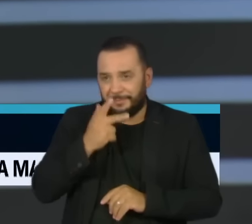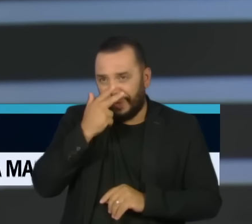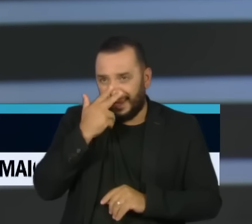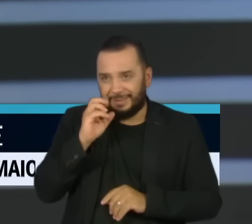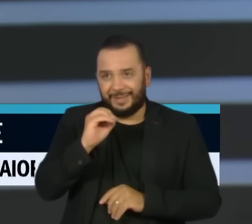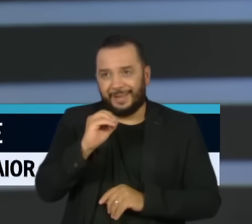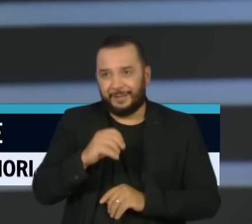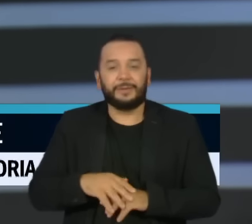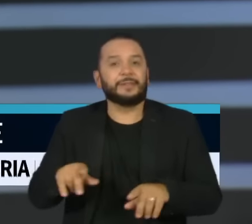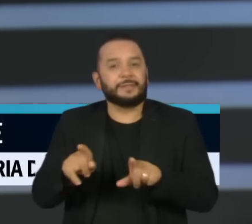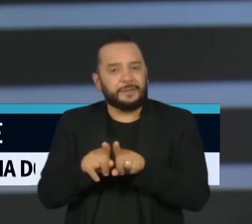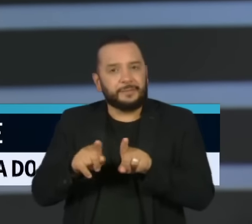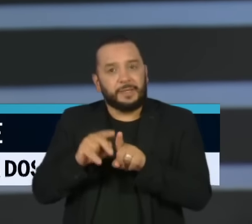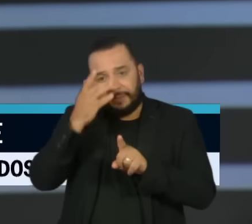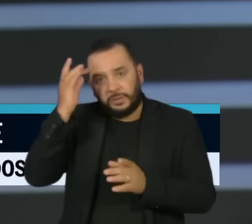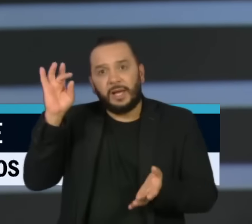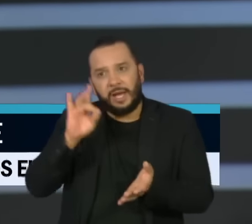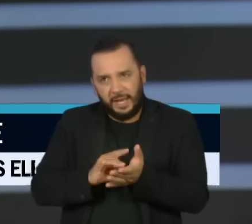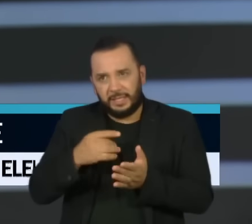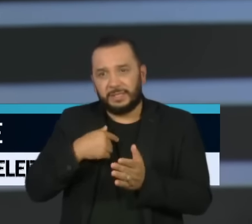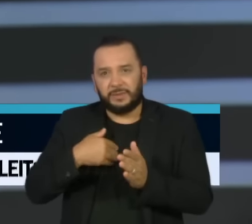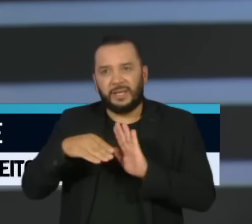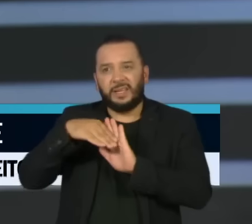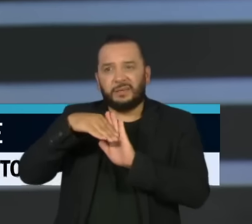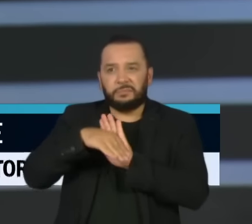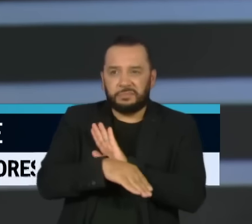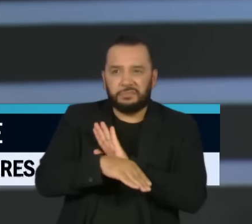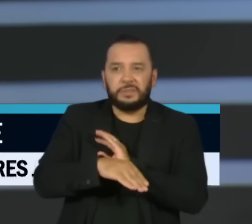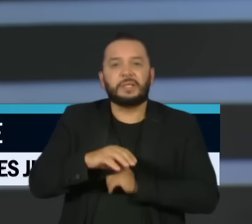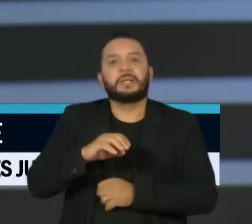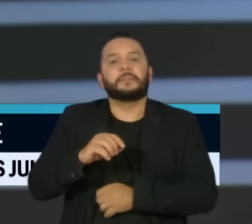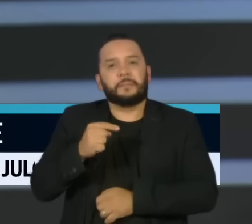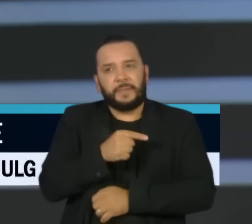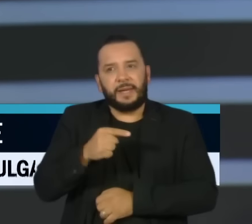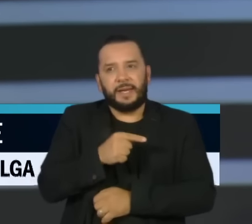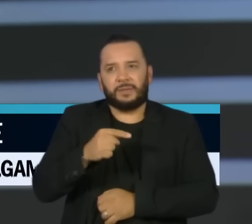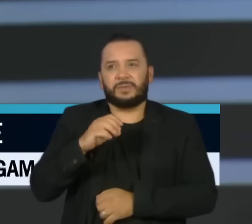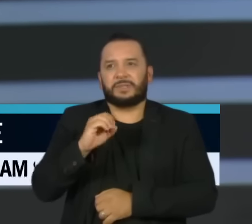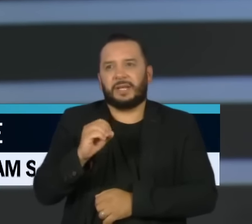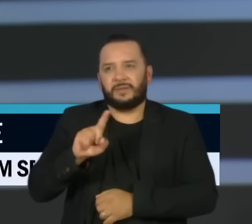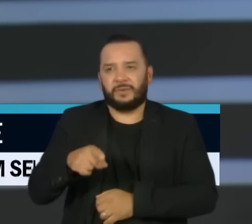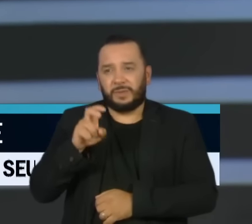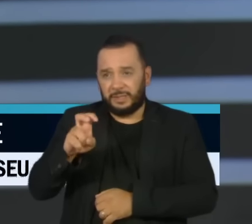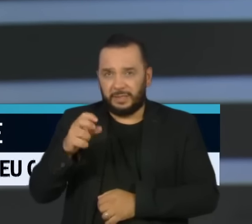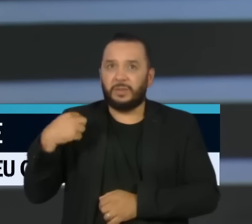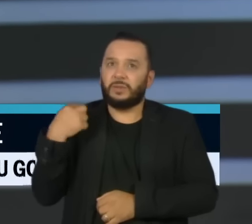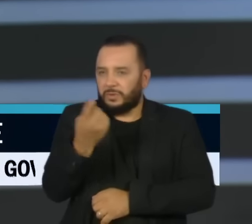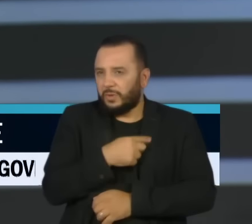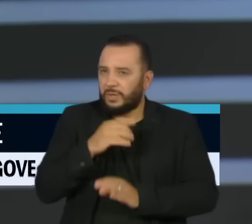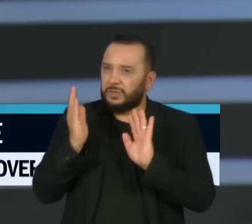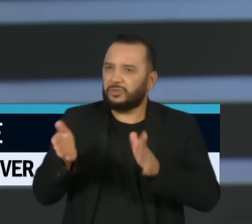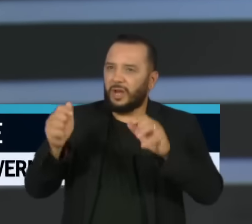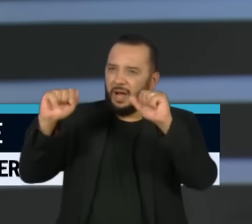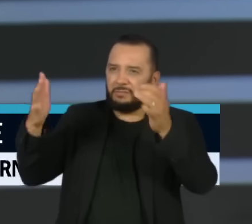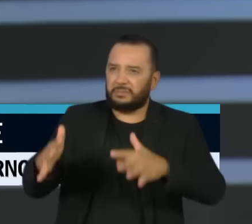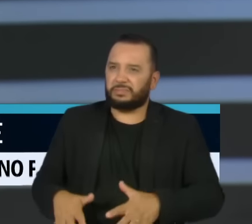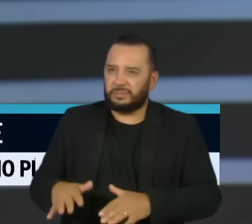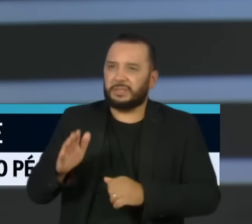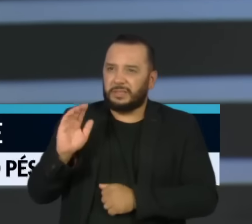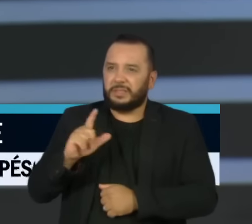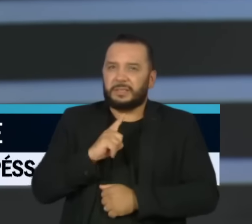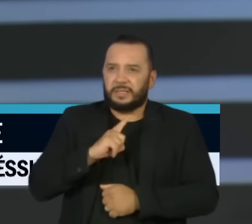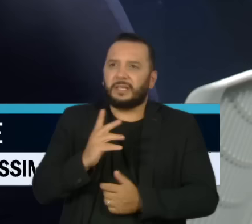mais realistas, de ser crescimento negativo, de menos 0,5. E nós já estamos em recessão técnica, vale destacar. A